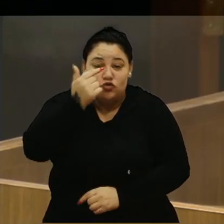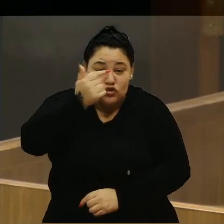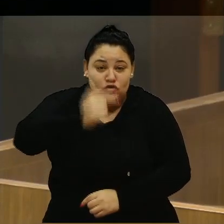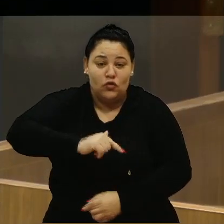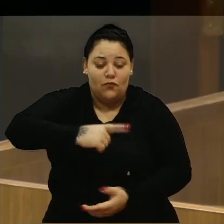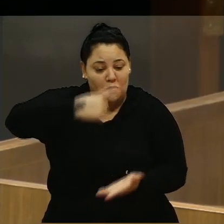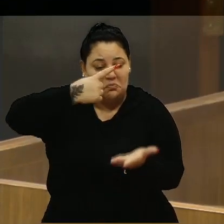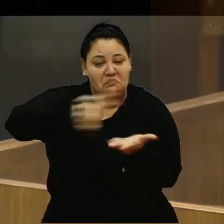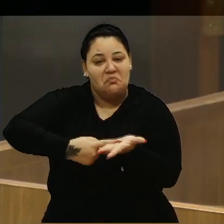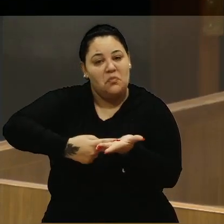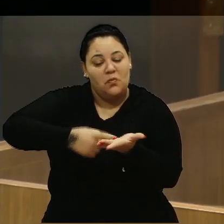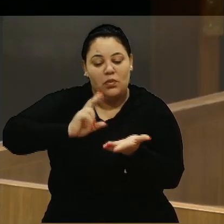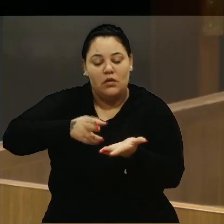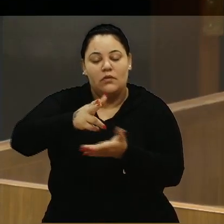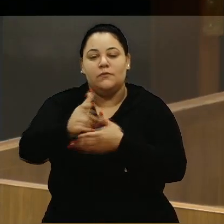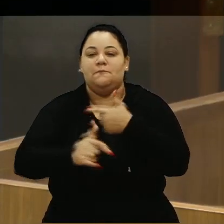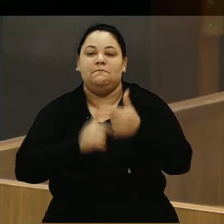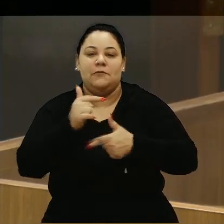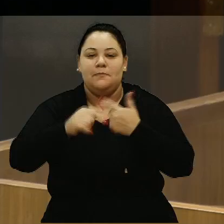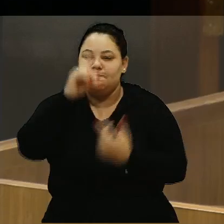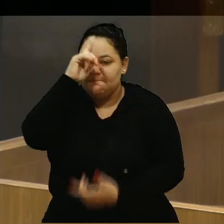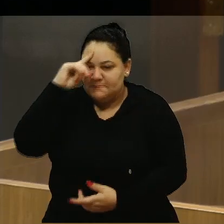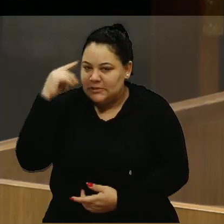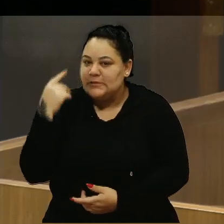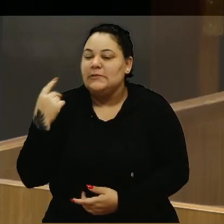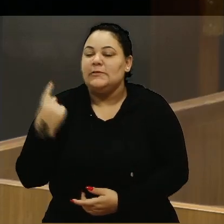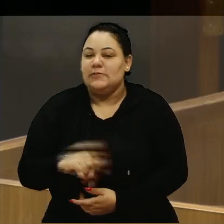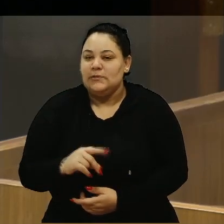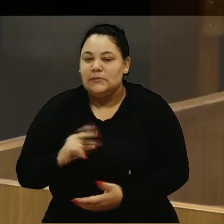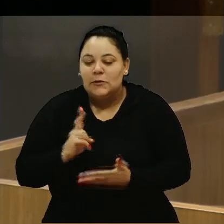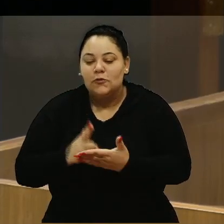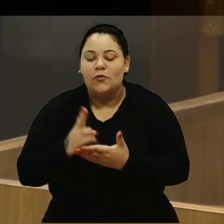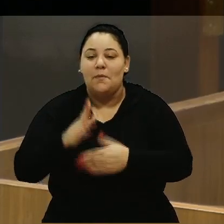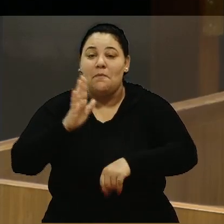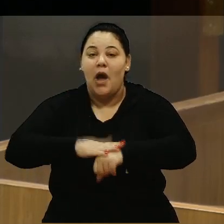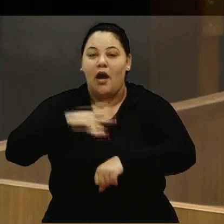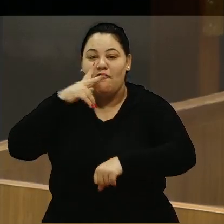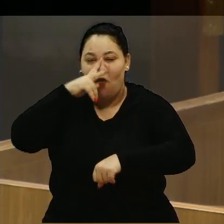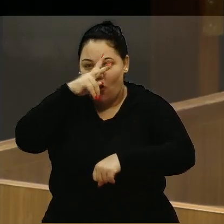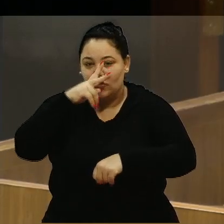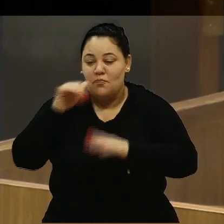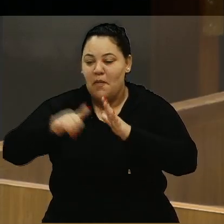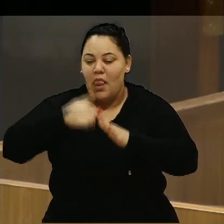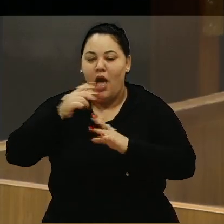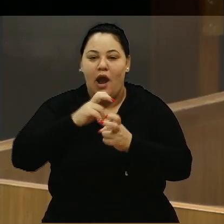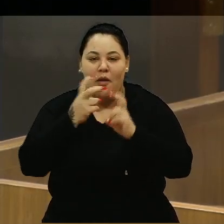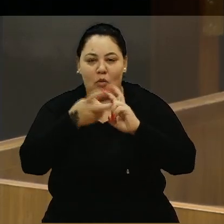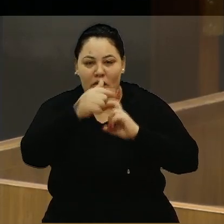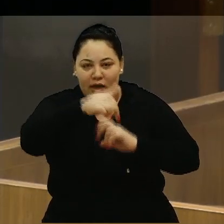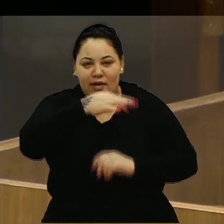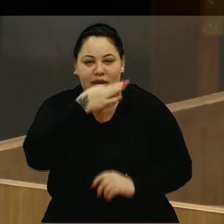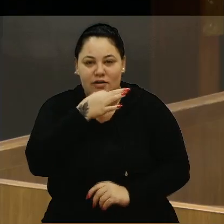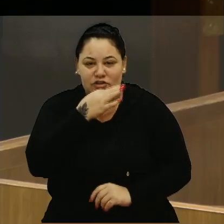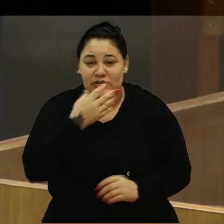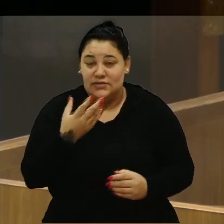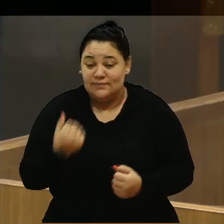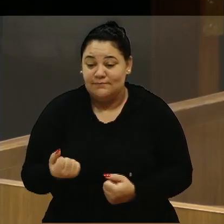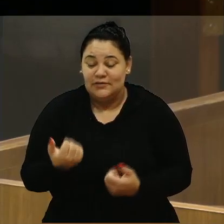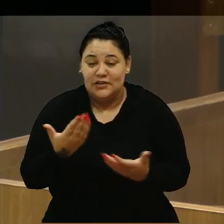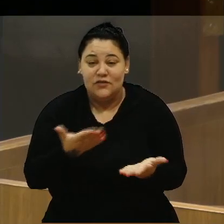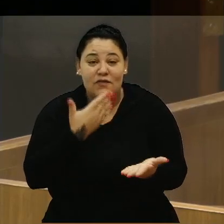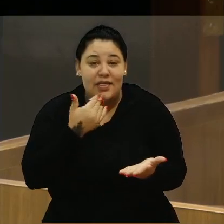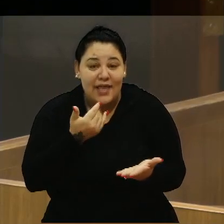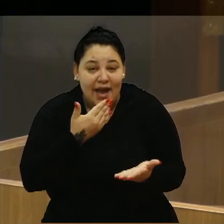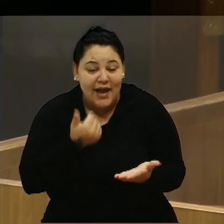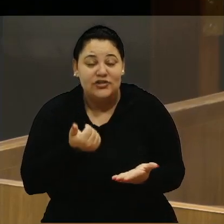continuar trabalhando arduamente para fortalecer a capoeira em Caxias do Sul, levando seus benefícios para cada